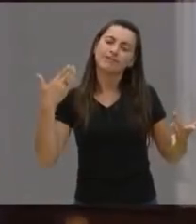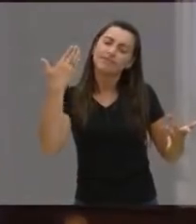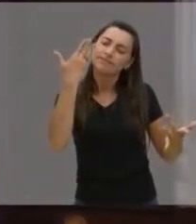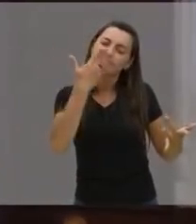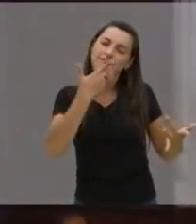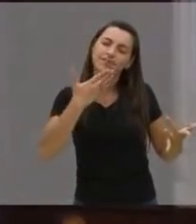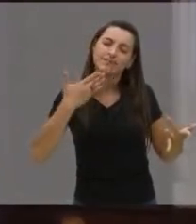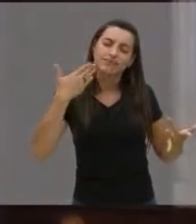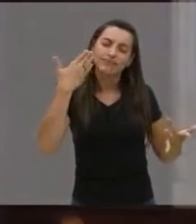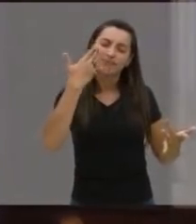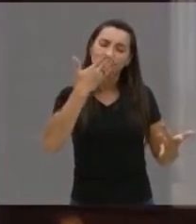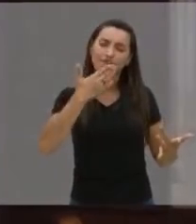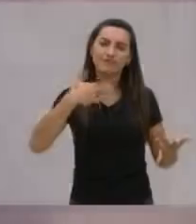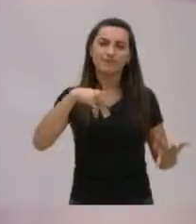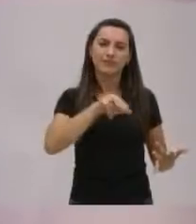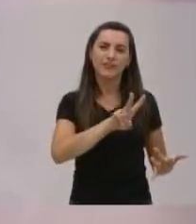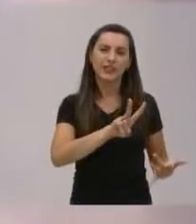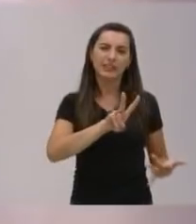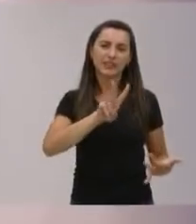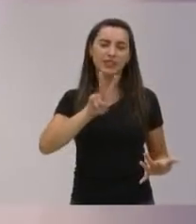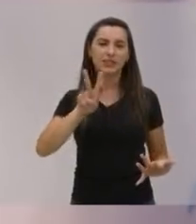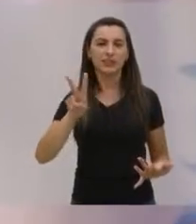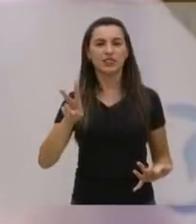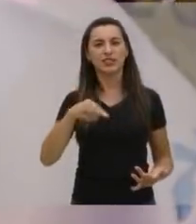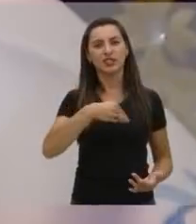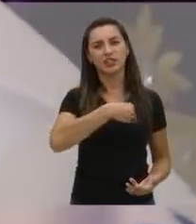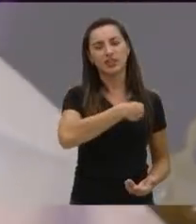doce Virgem